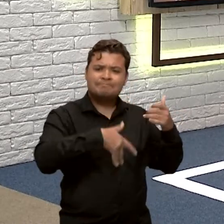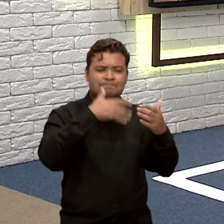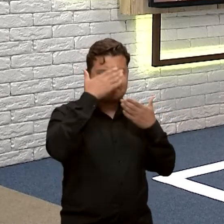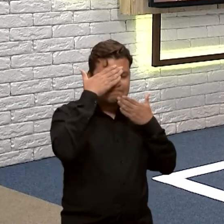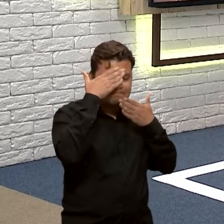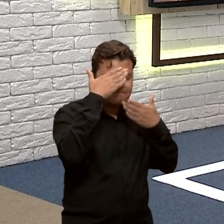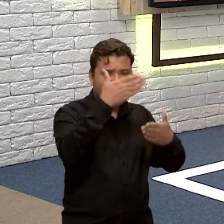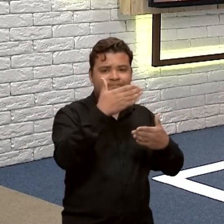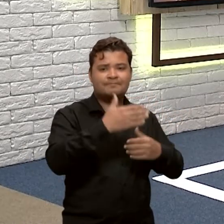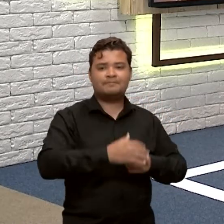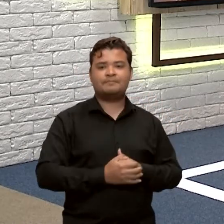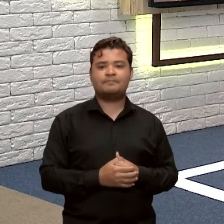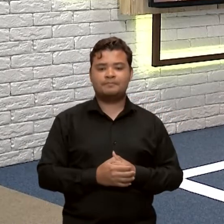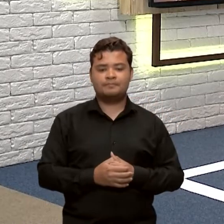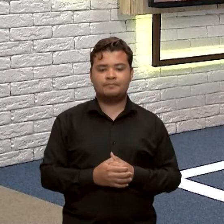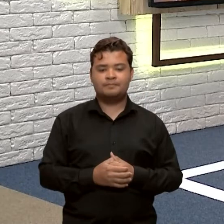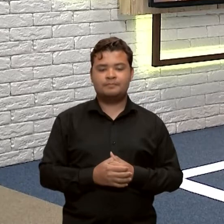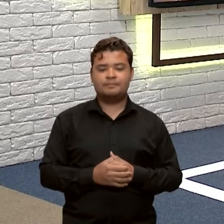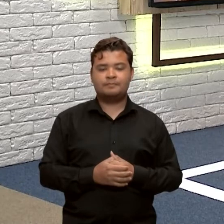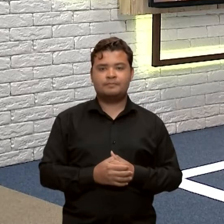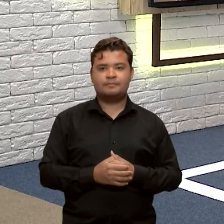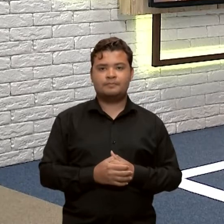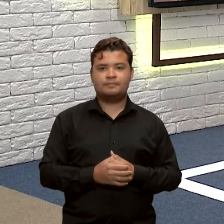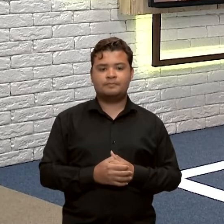a gente.